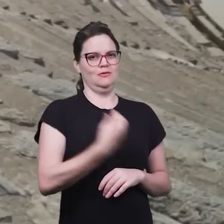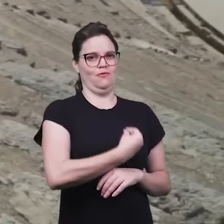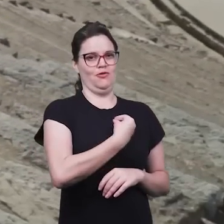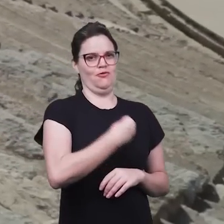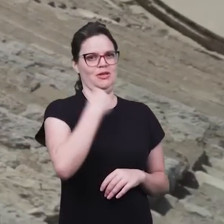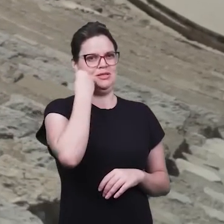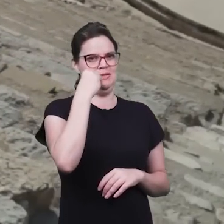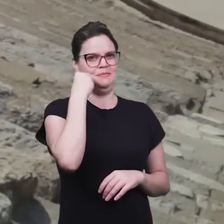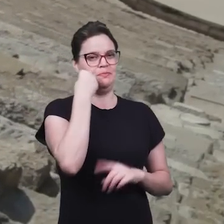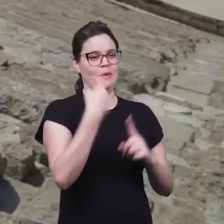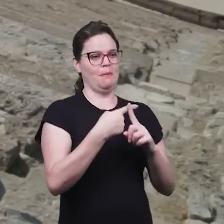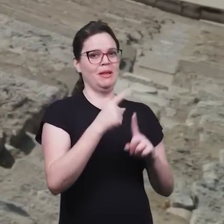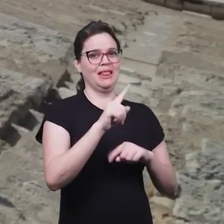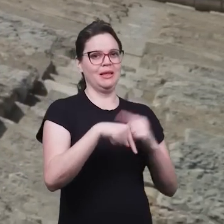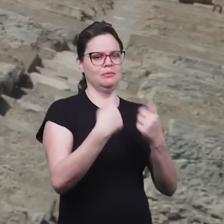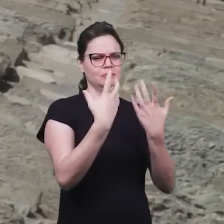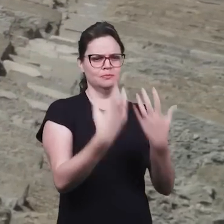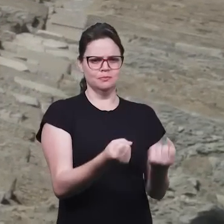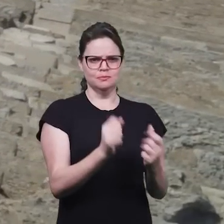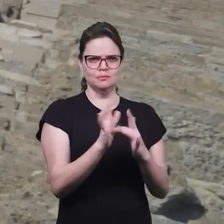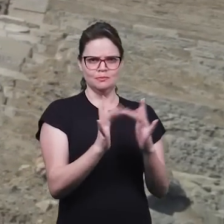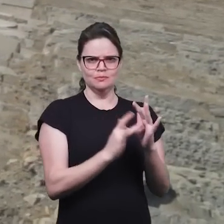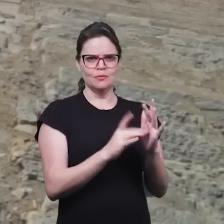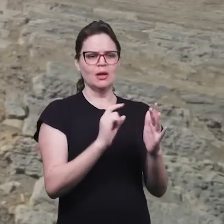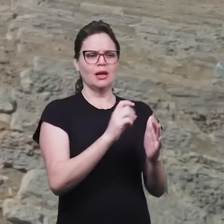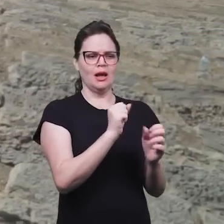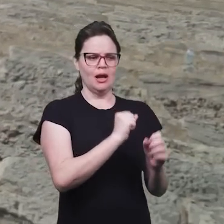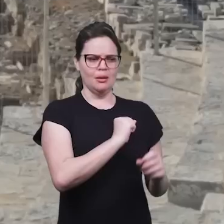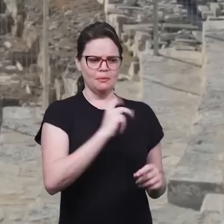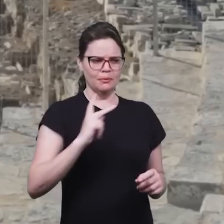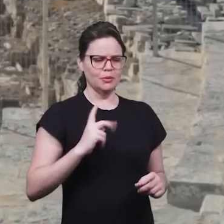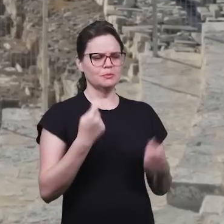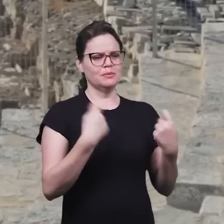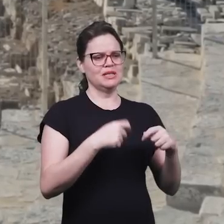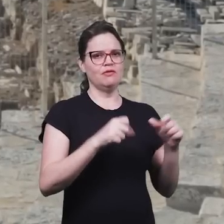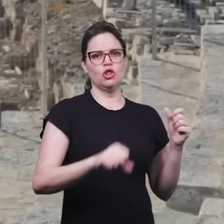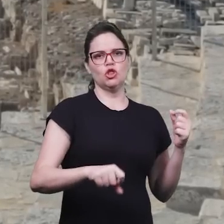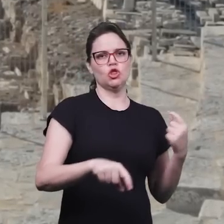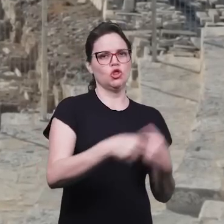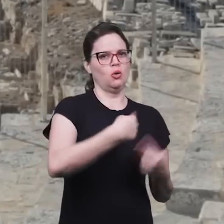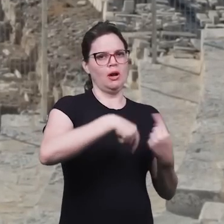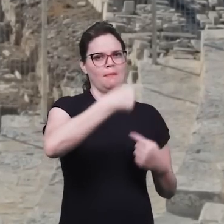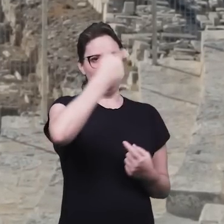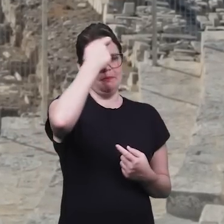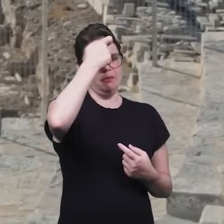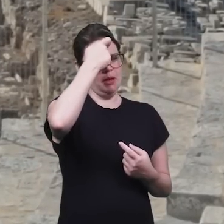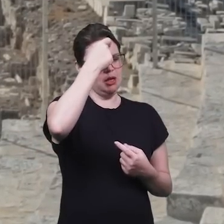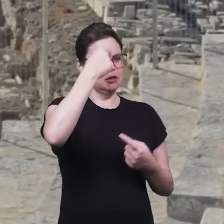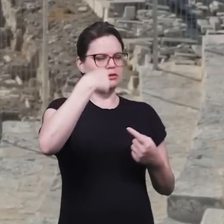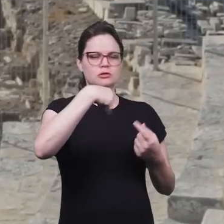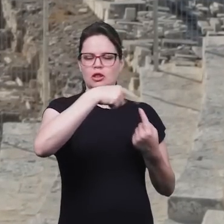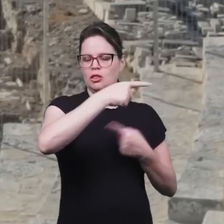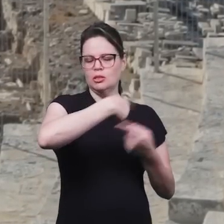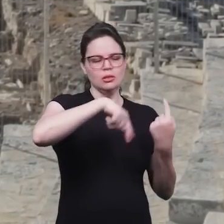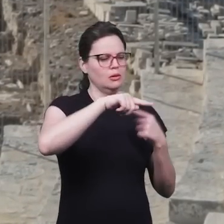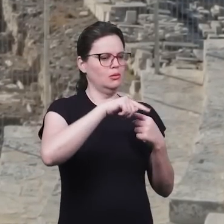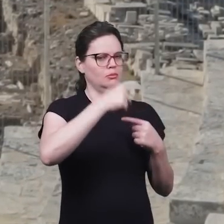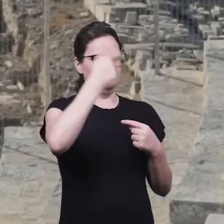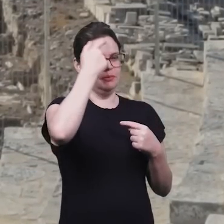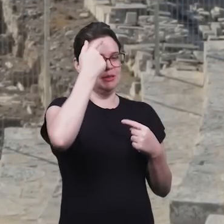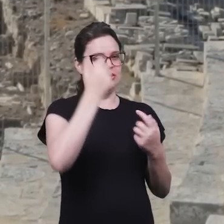Então, aquela mentalidade tinha que desaparecer, tinha que entrar uma outra forma